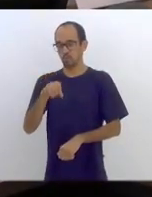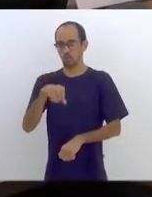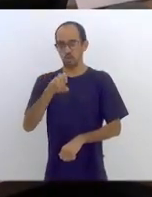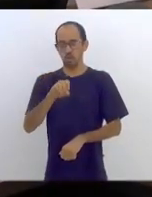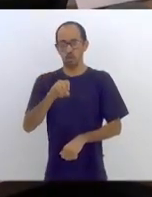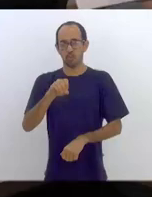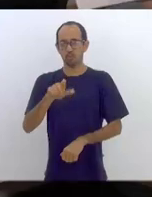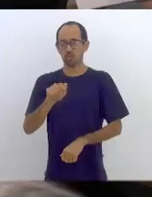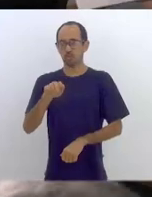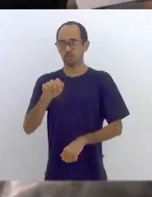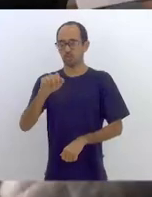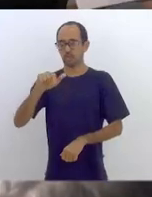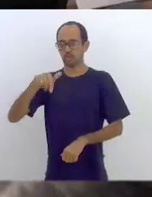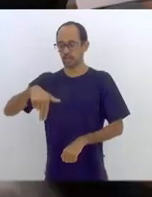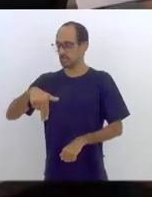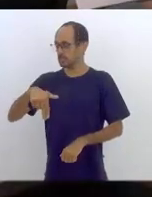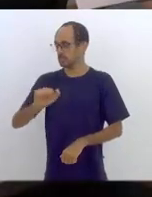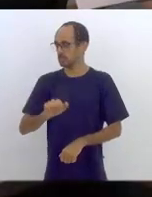Bangbala.